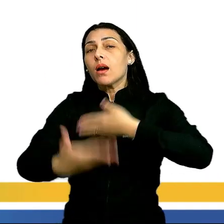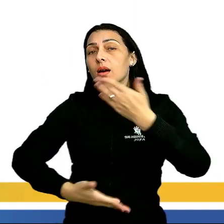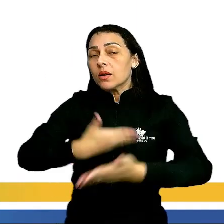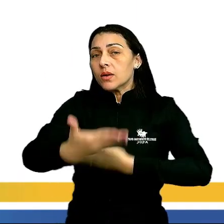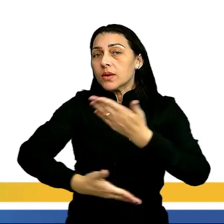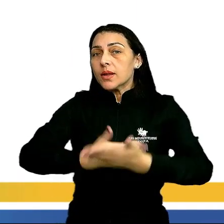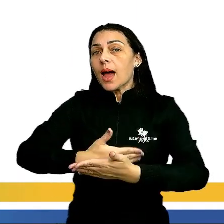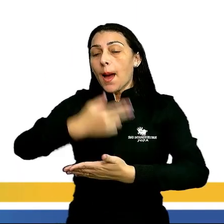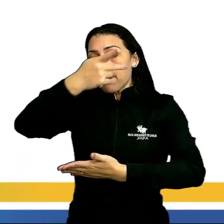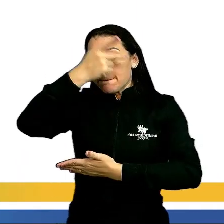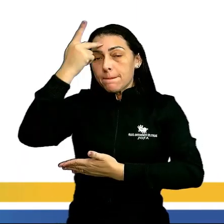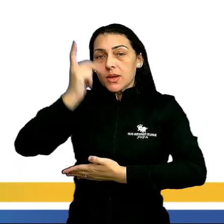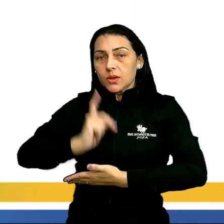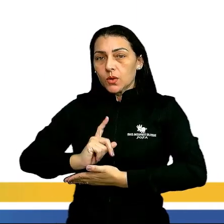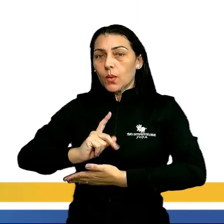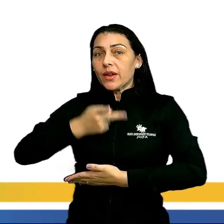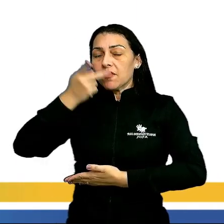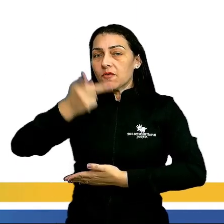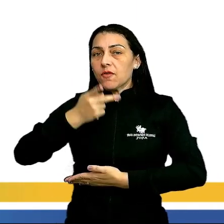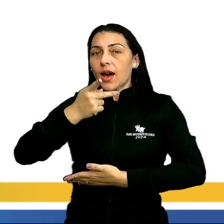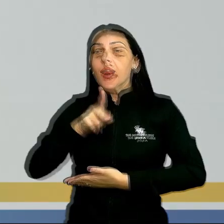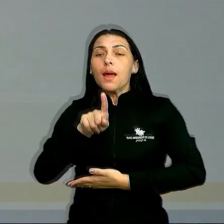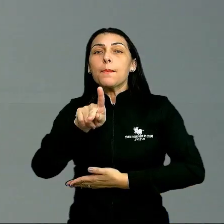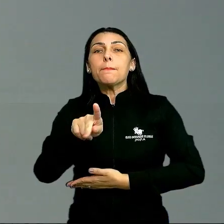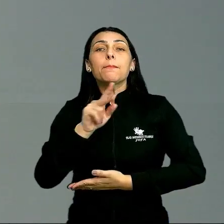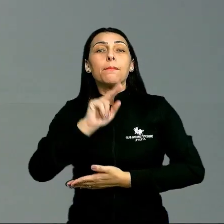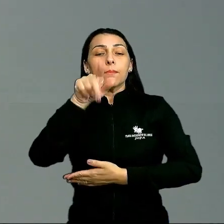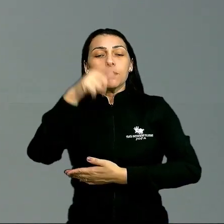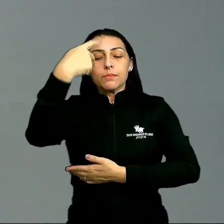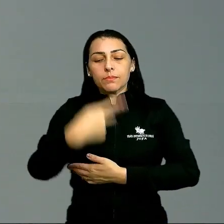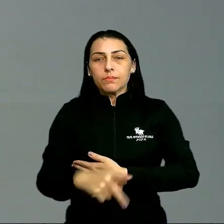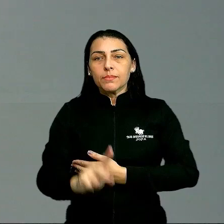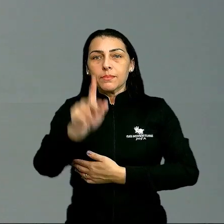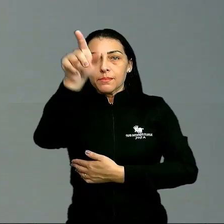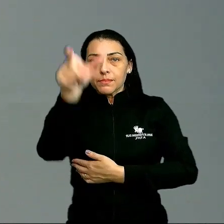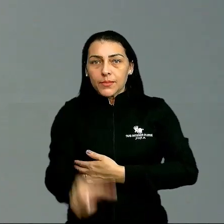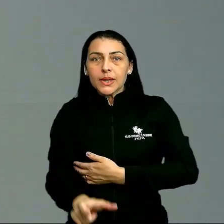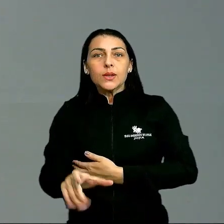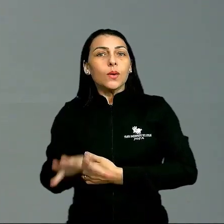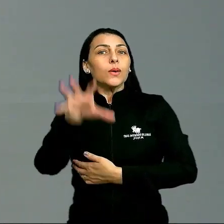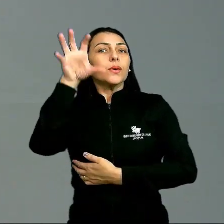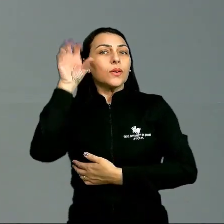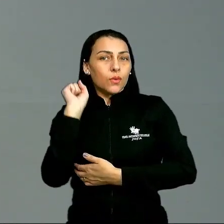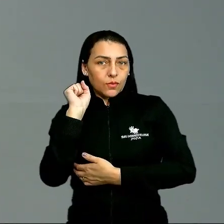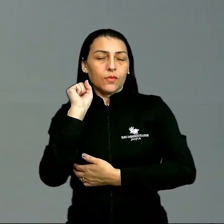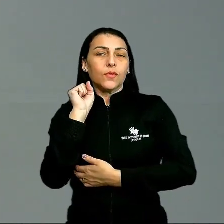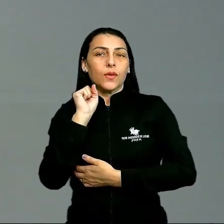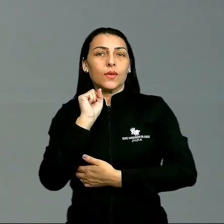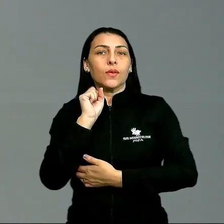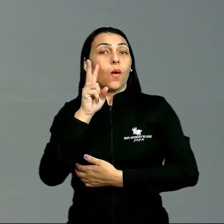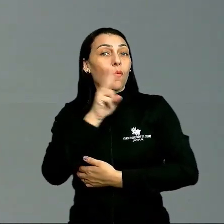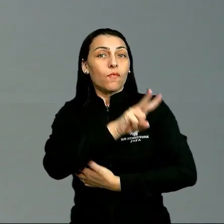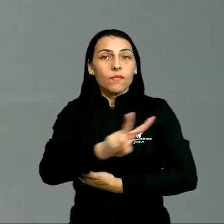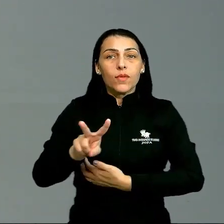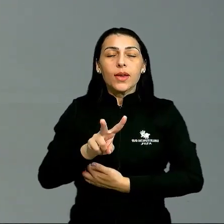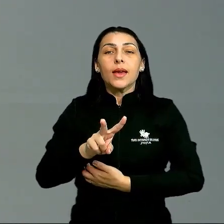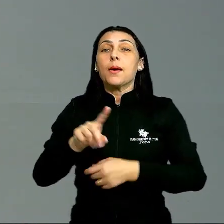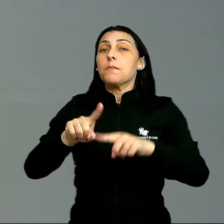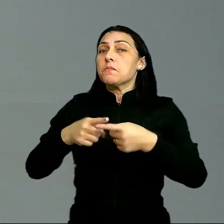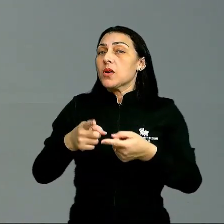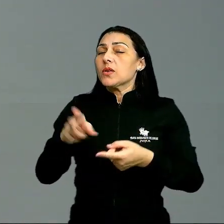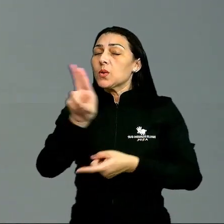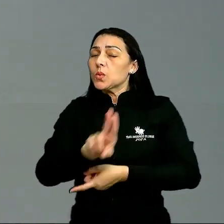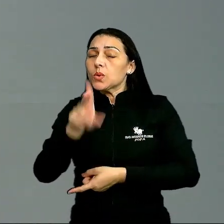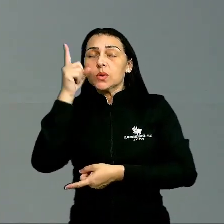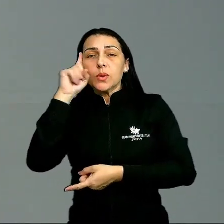relação entre o emissor e o receptor da mensagem. Essa é a função que vocês mais utilizam diariamente, porém vocês não